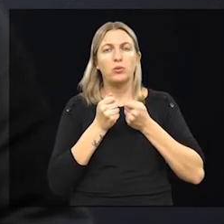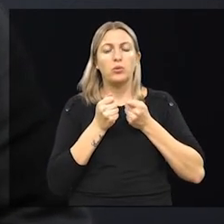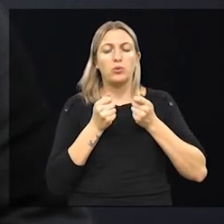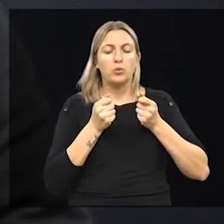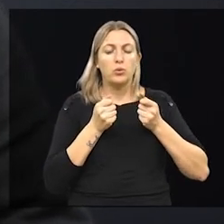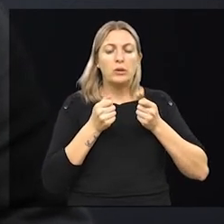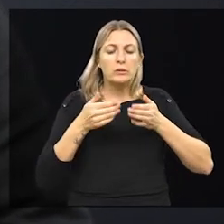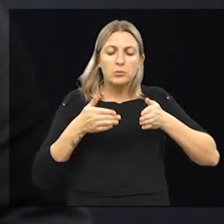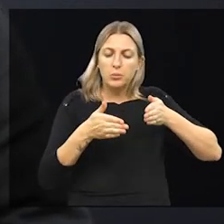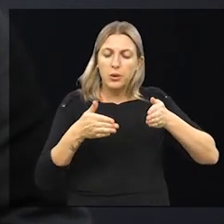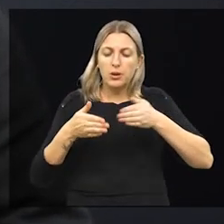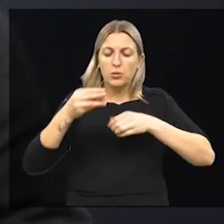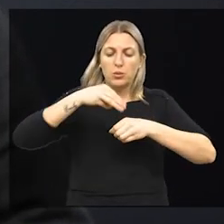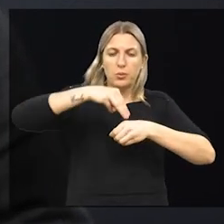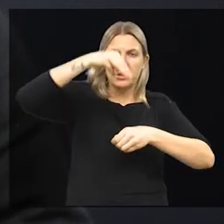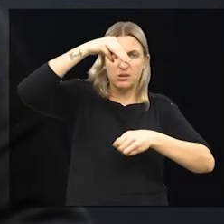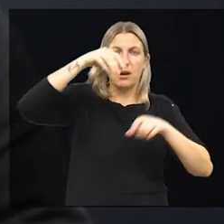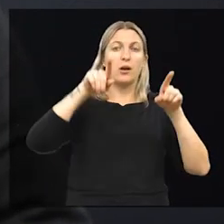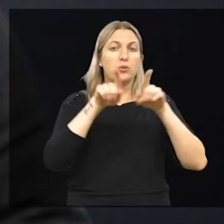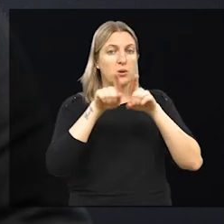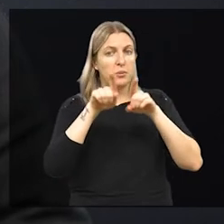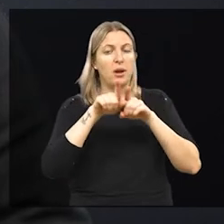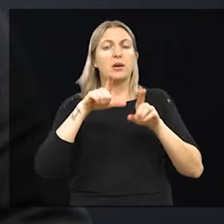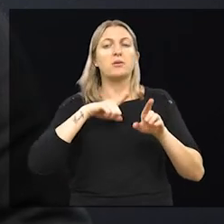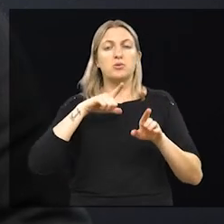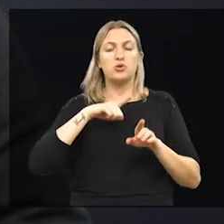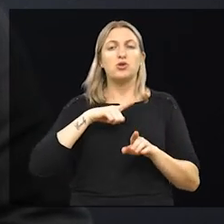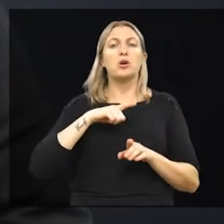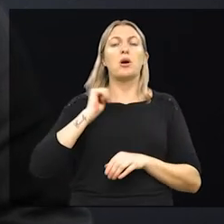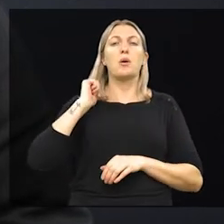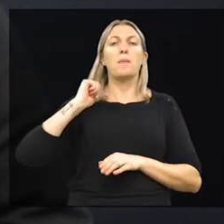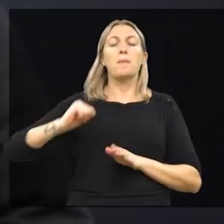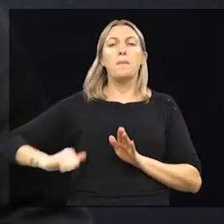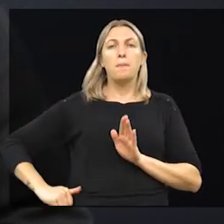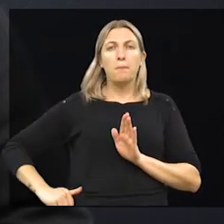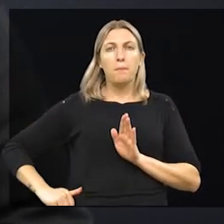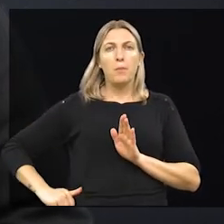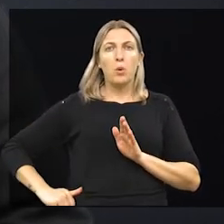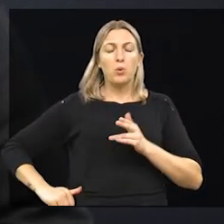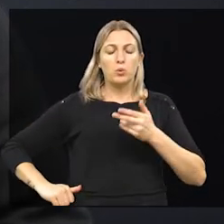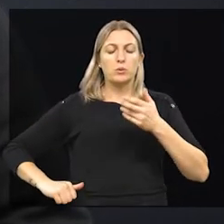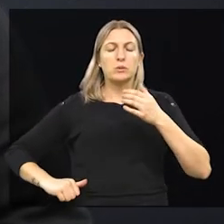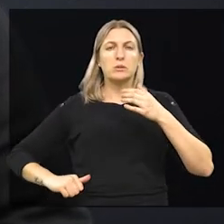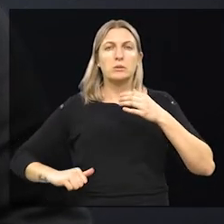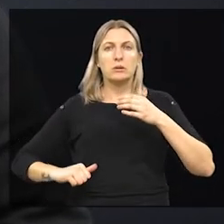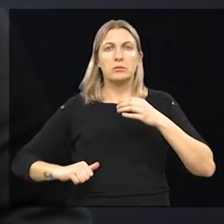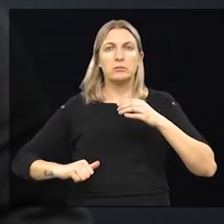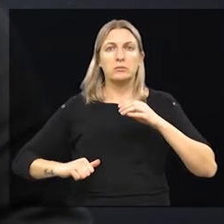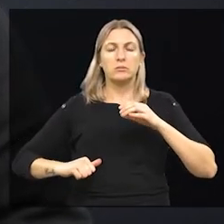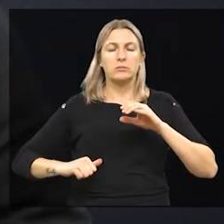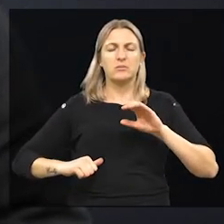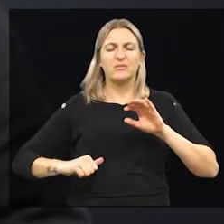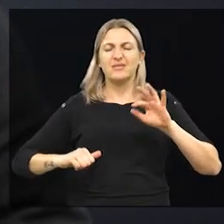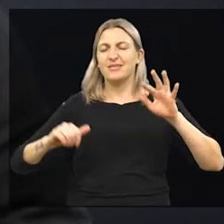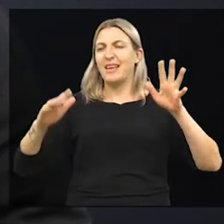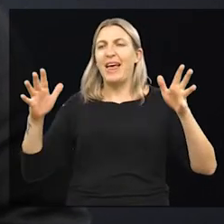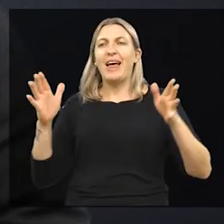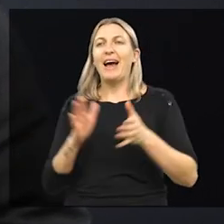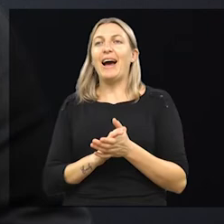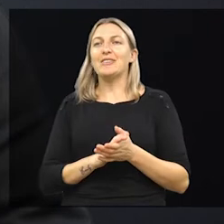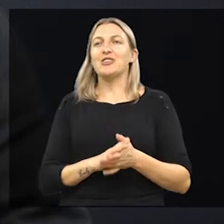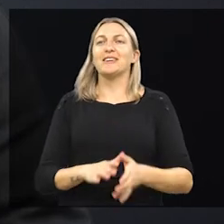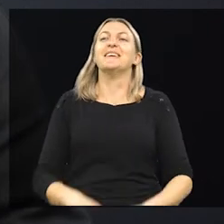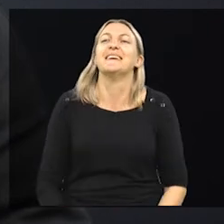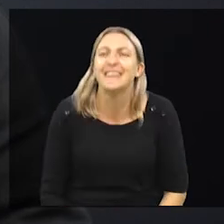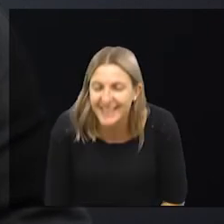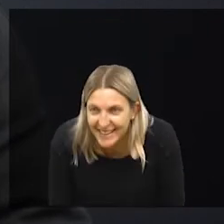de uma área de alimentos na área do design de moda então a gente faz é testes de produto com usuários um design mas a gente não